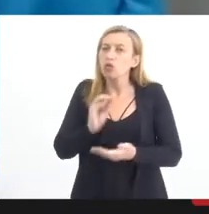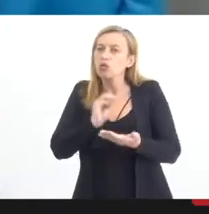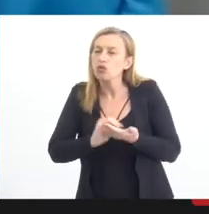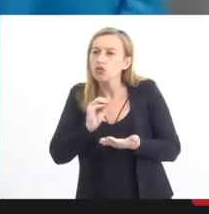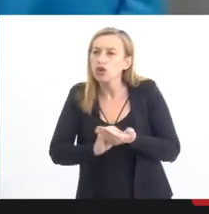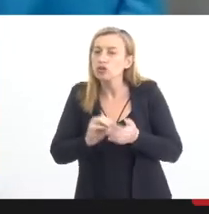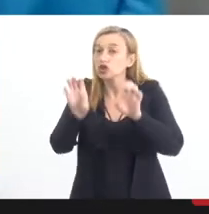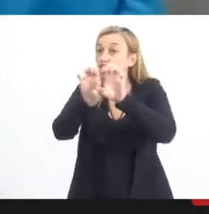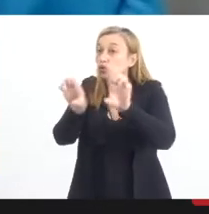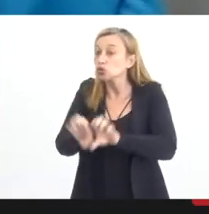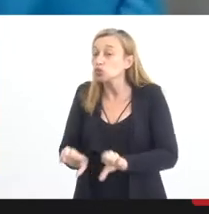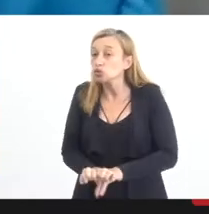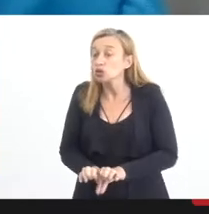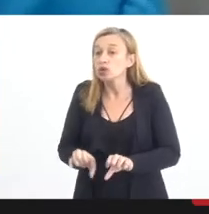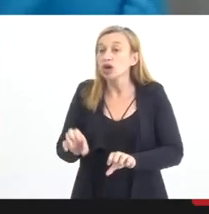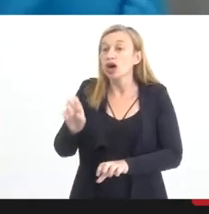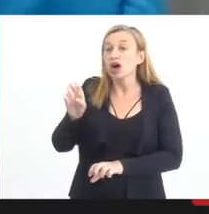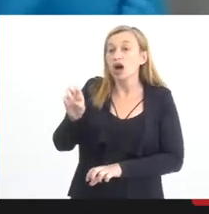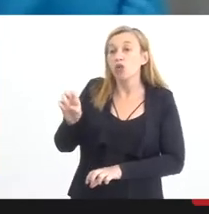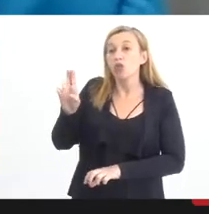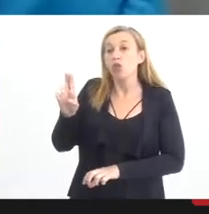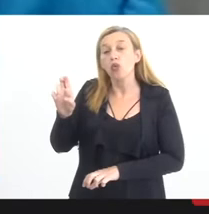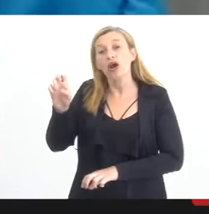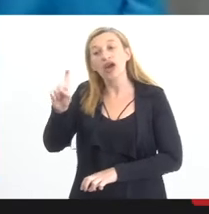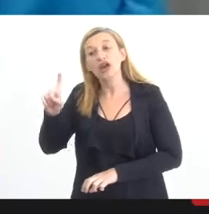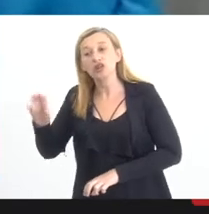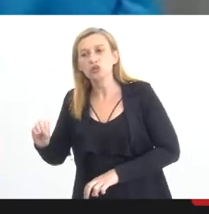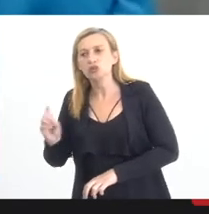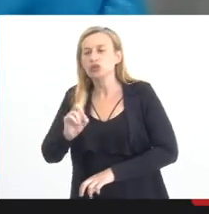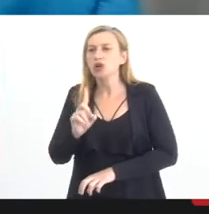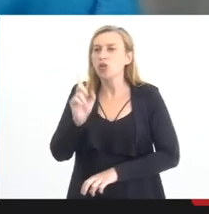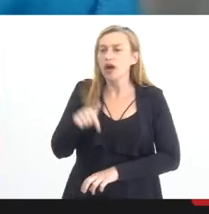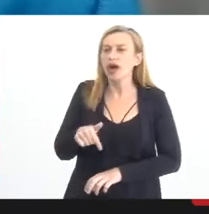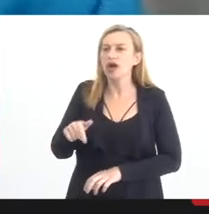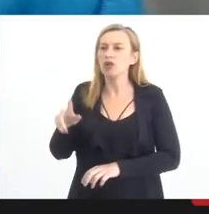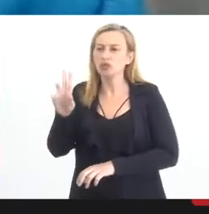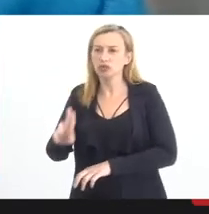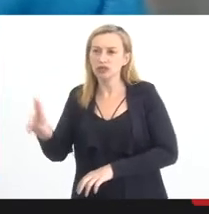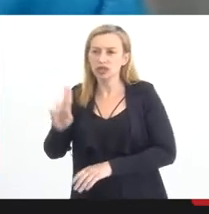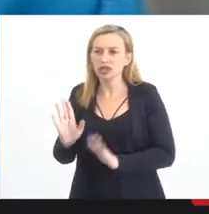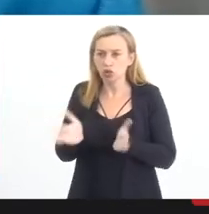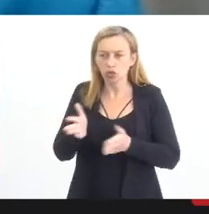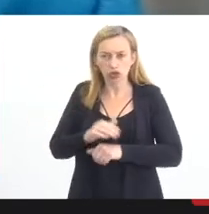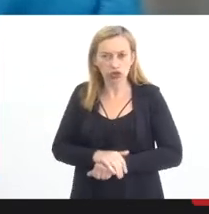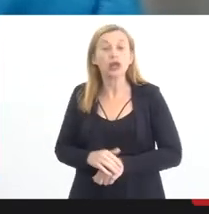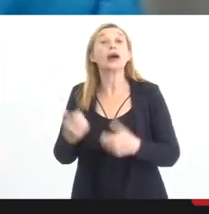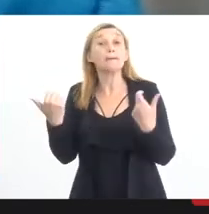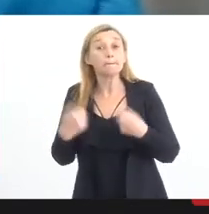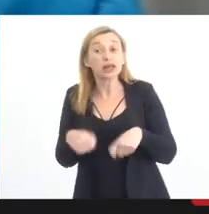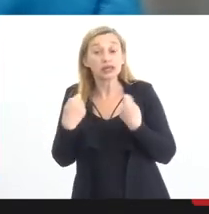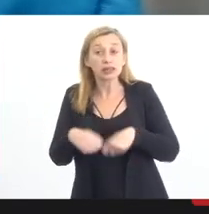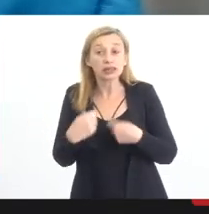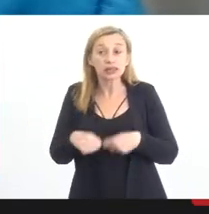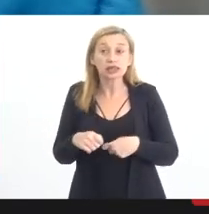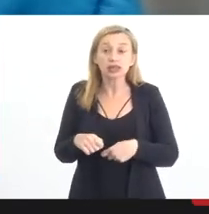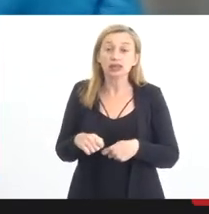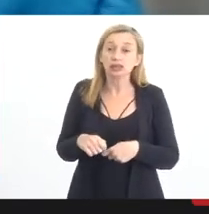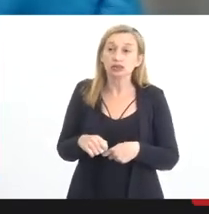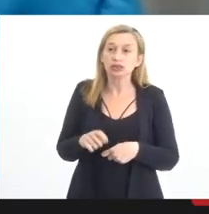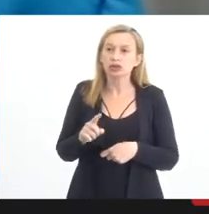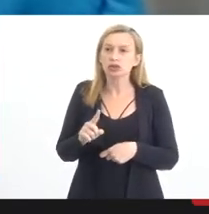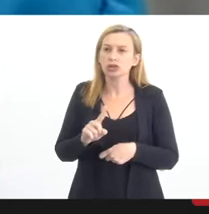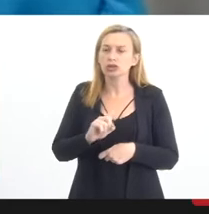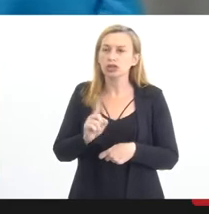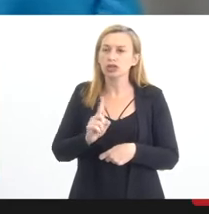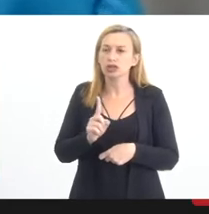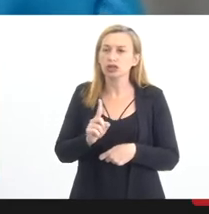de estrutura. A UESO não é hoje uma universidade. É preciso que não nos apeguemos a